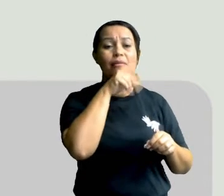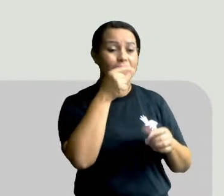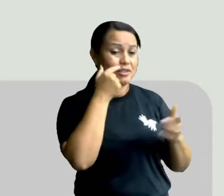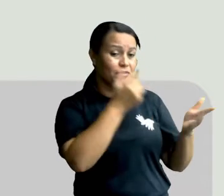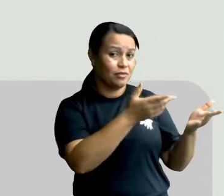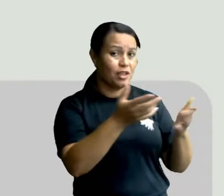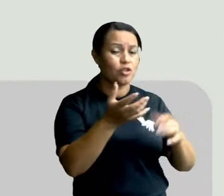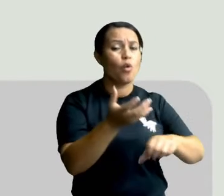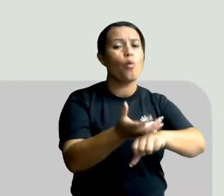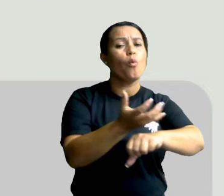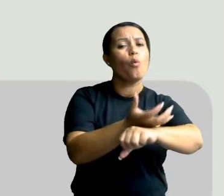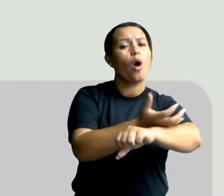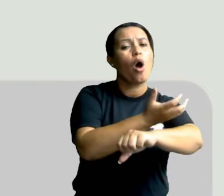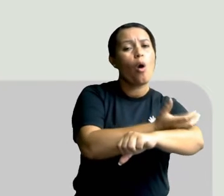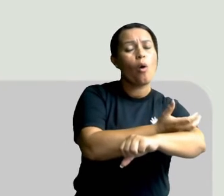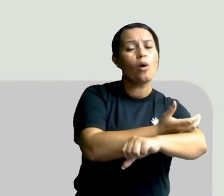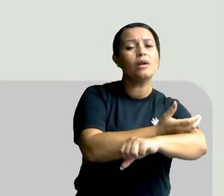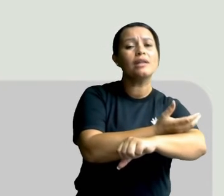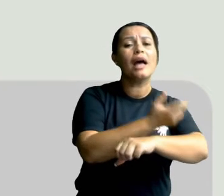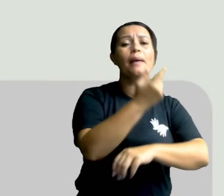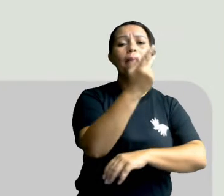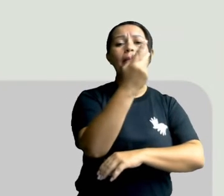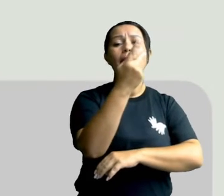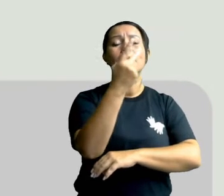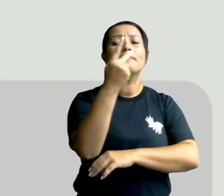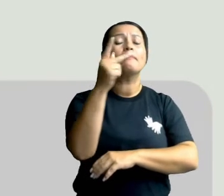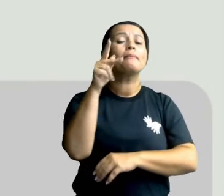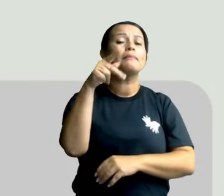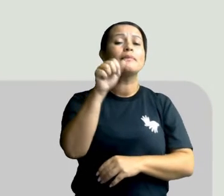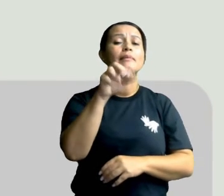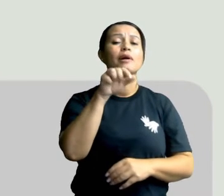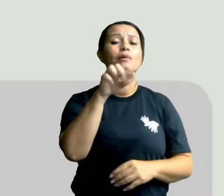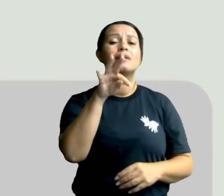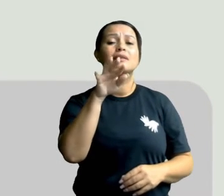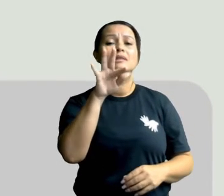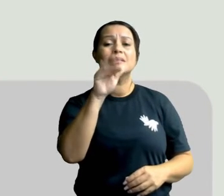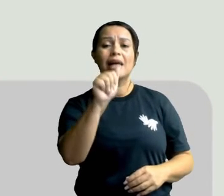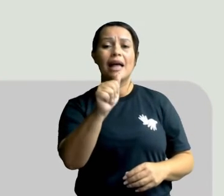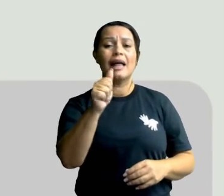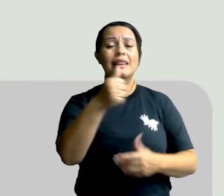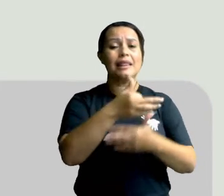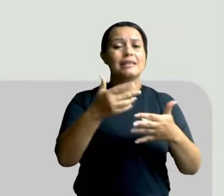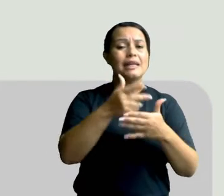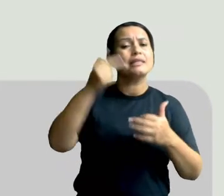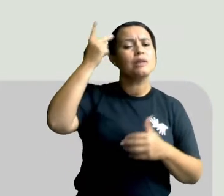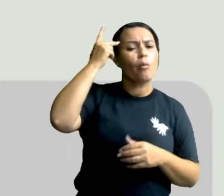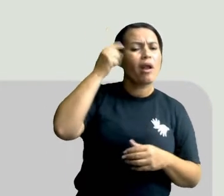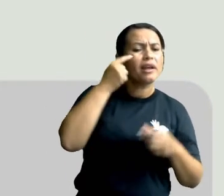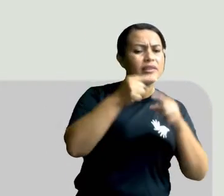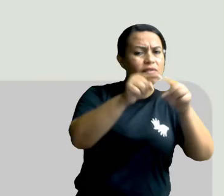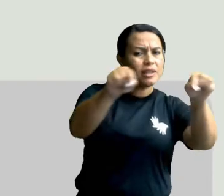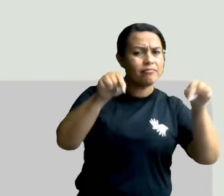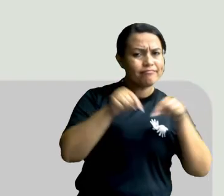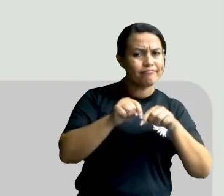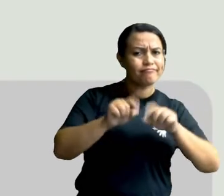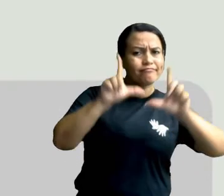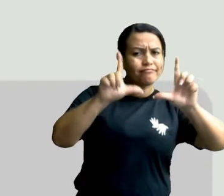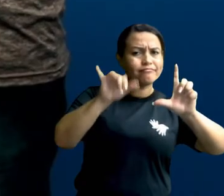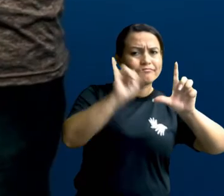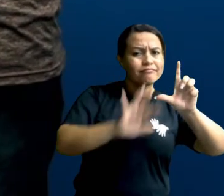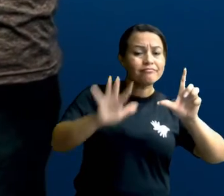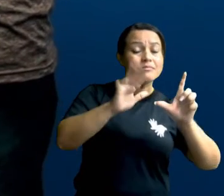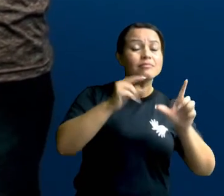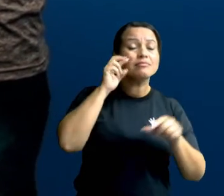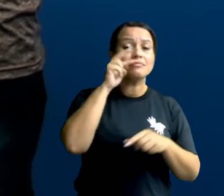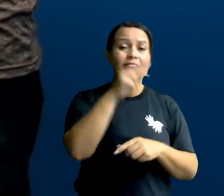a foto de uma horta comunitária no bairro de Itaim Paulista, na cidade de São Paulo. Então, é a retomada da